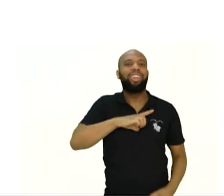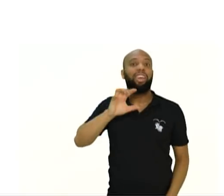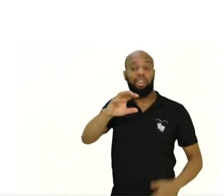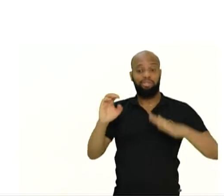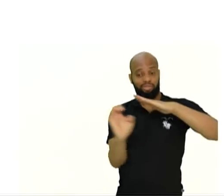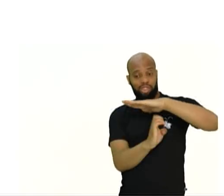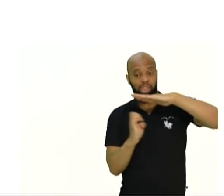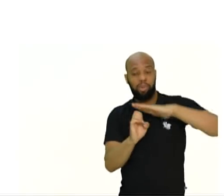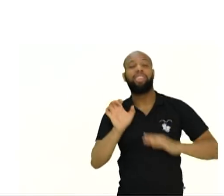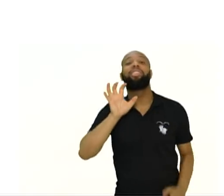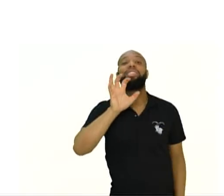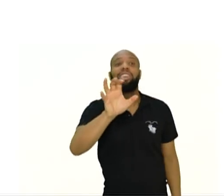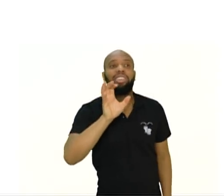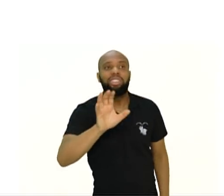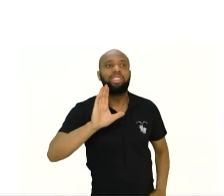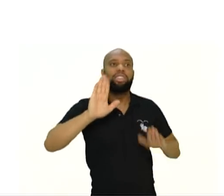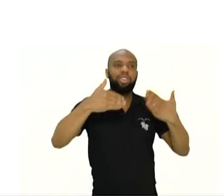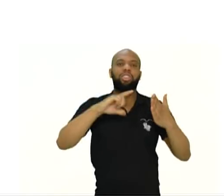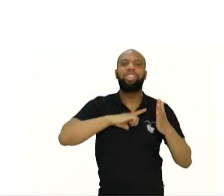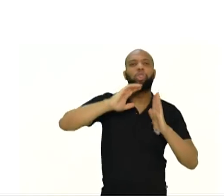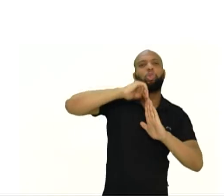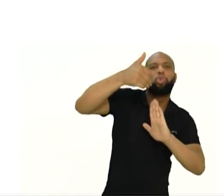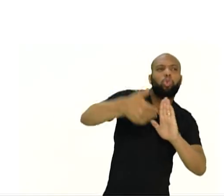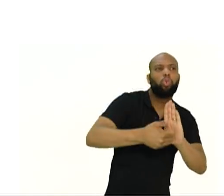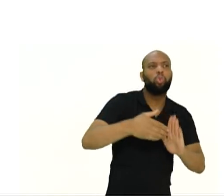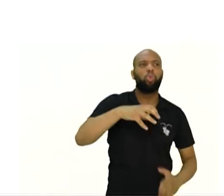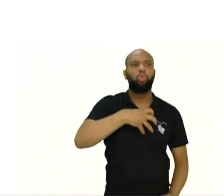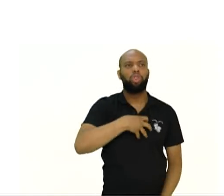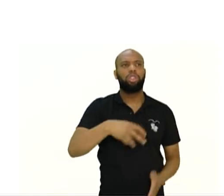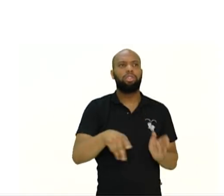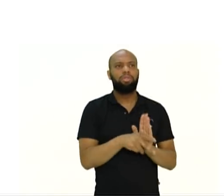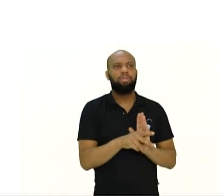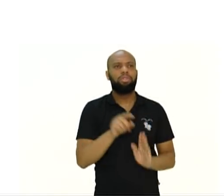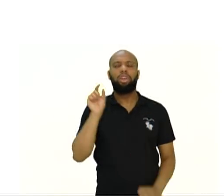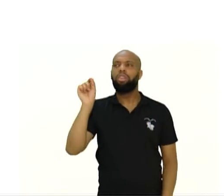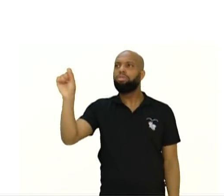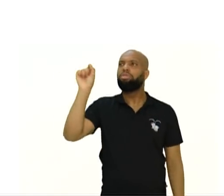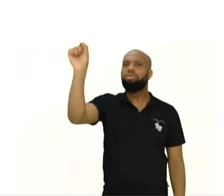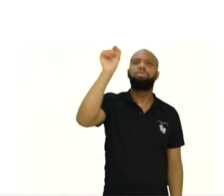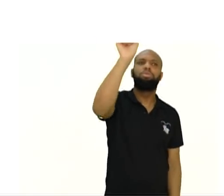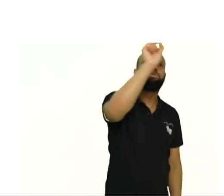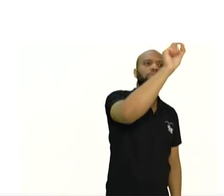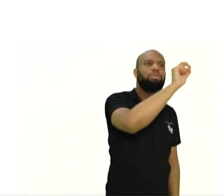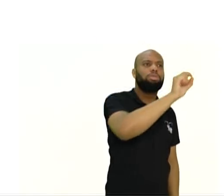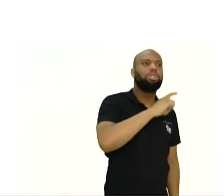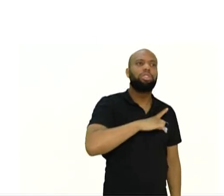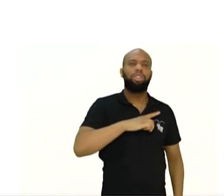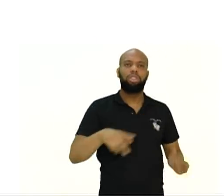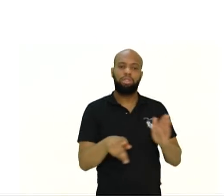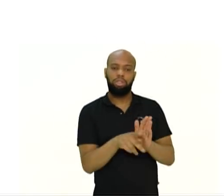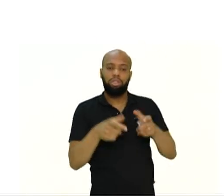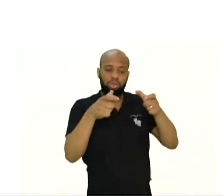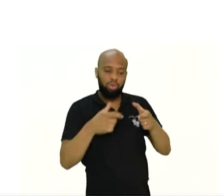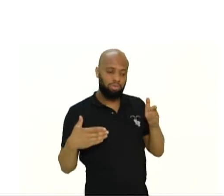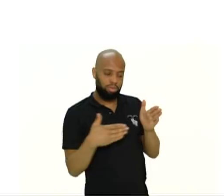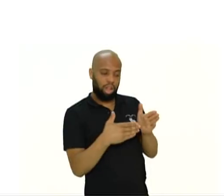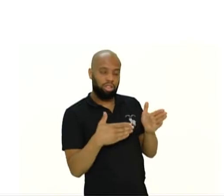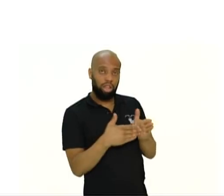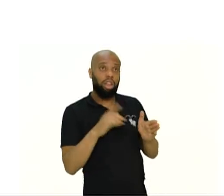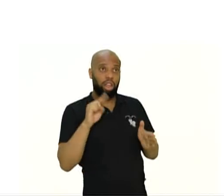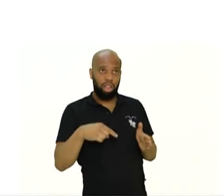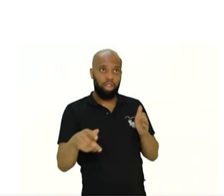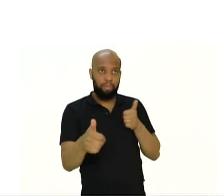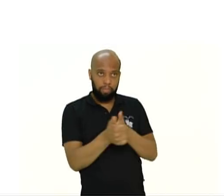maquiladoras. Então, todos esses círculos aqui no mapa, a gente pode ver, né, que a Zona Franca, o polo industrial,